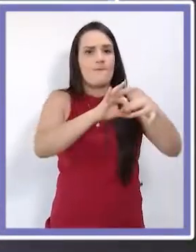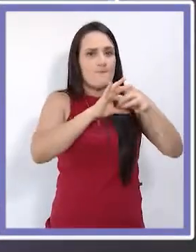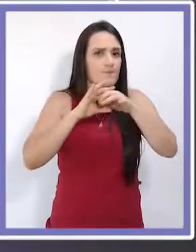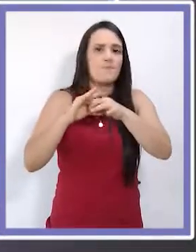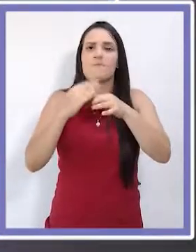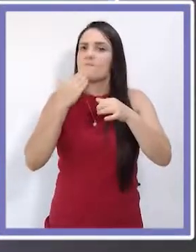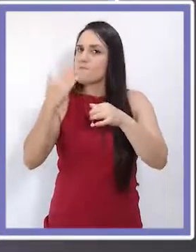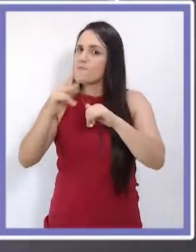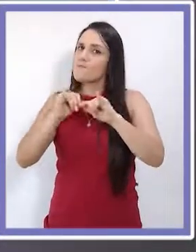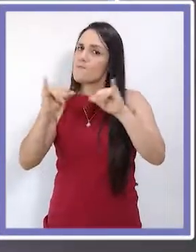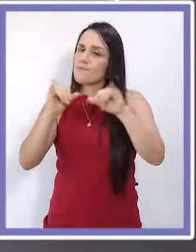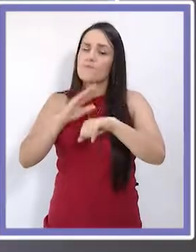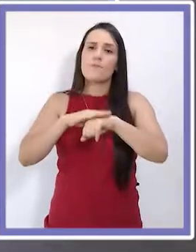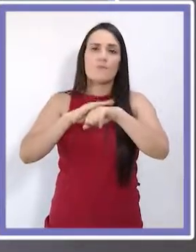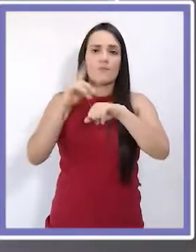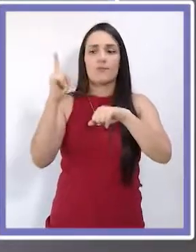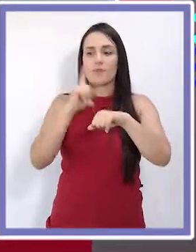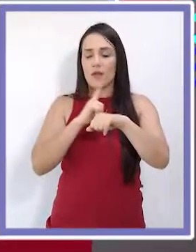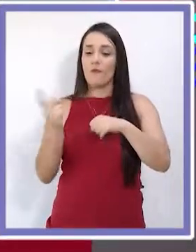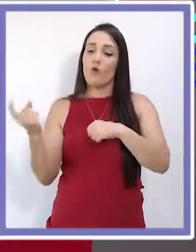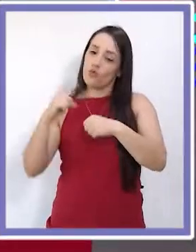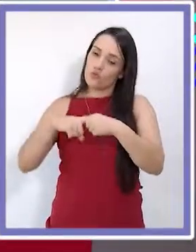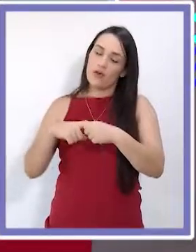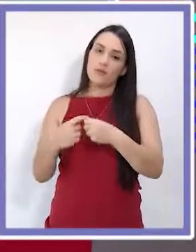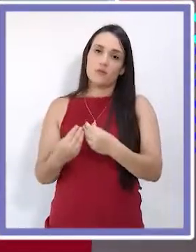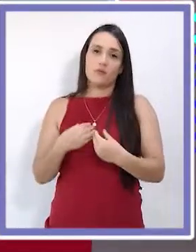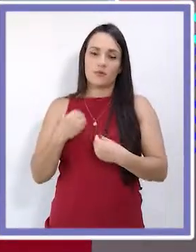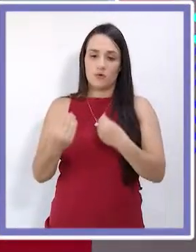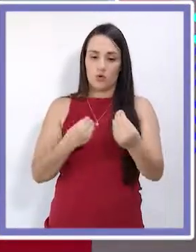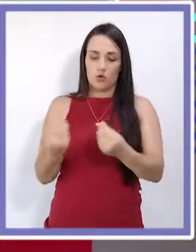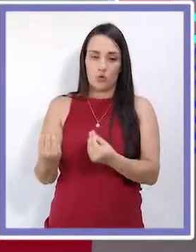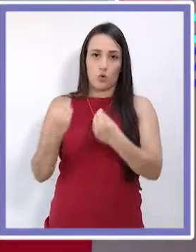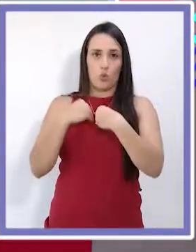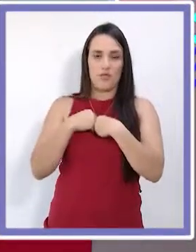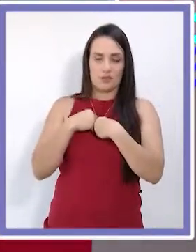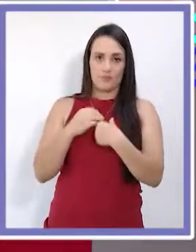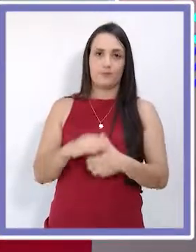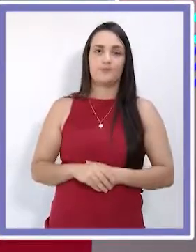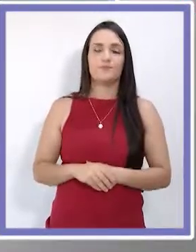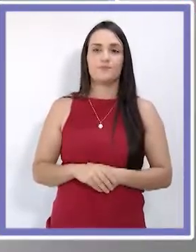poder voltar a ter as doações e os transplantes no país.